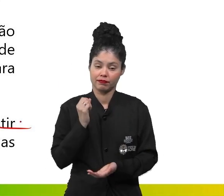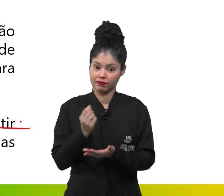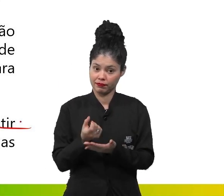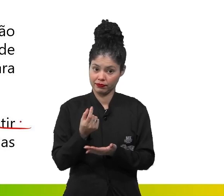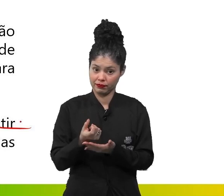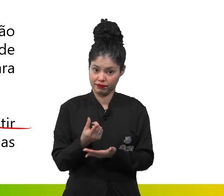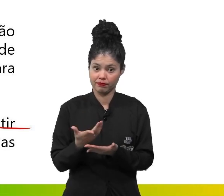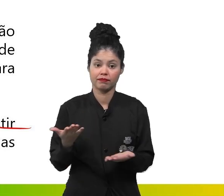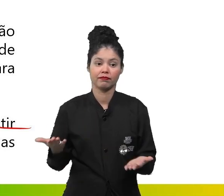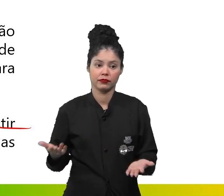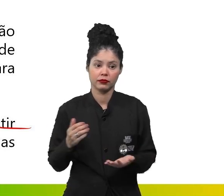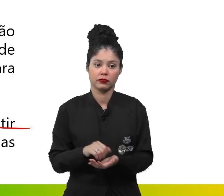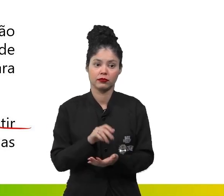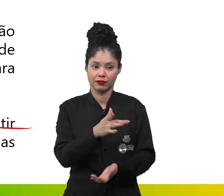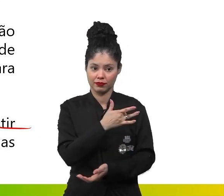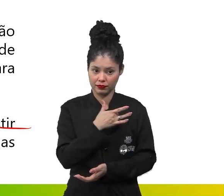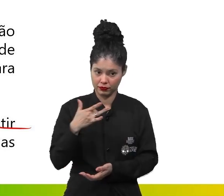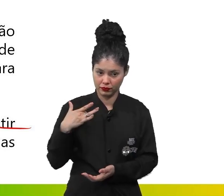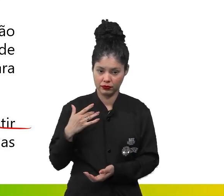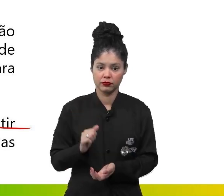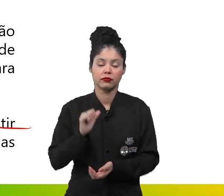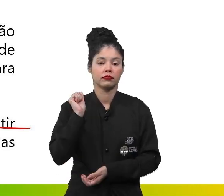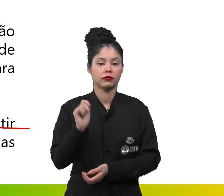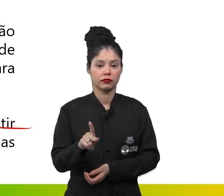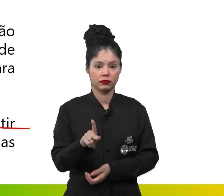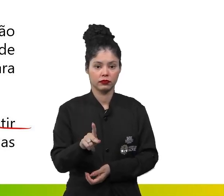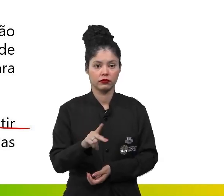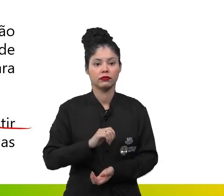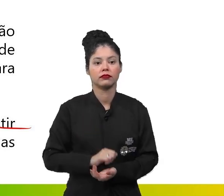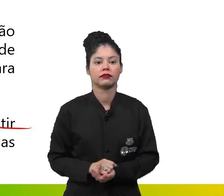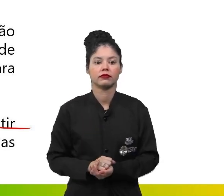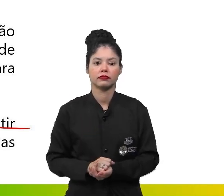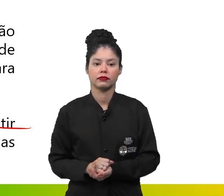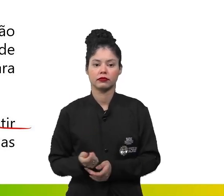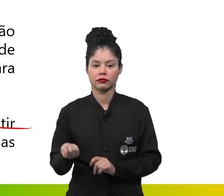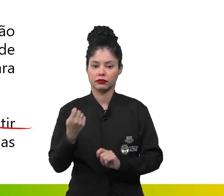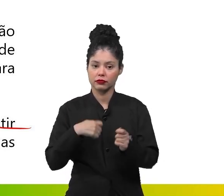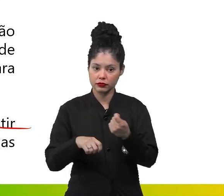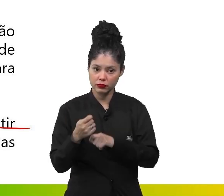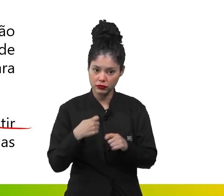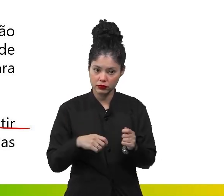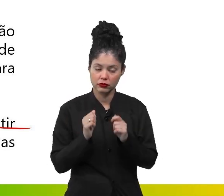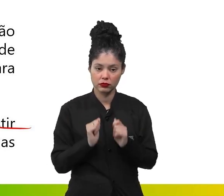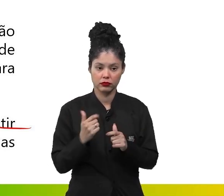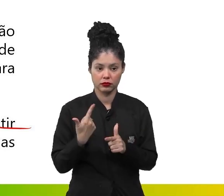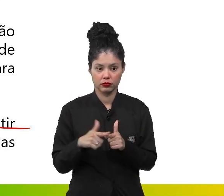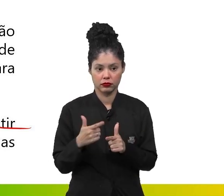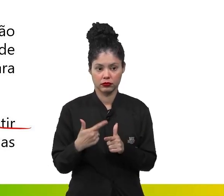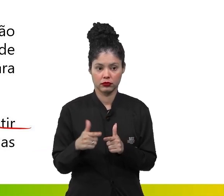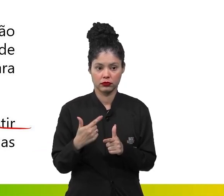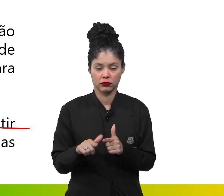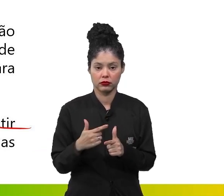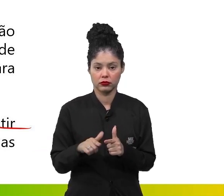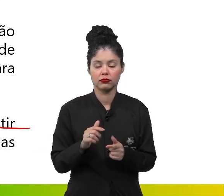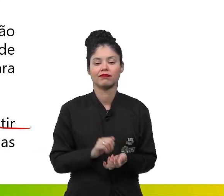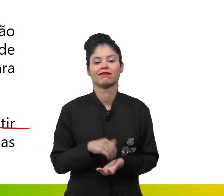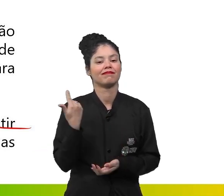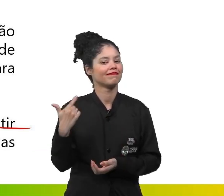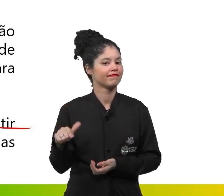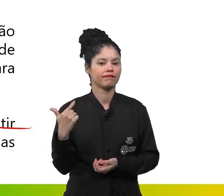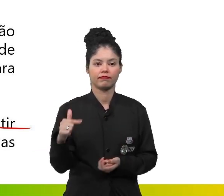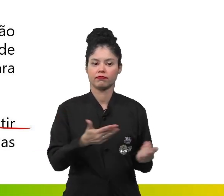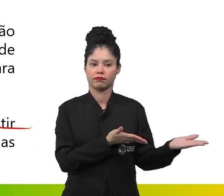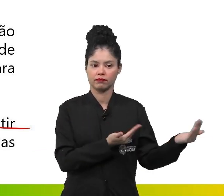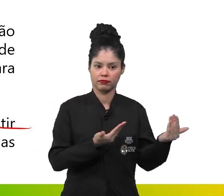tá? Investir mais em saúde, investir em aposentadorias, porque a economia pode ter